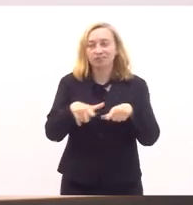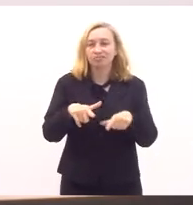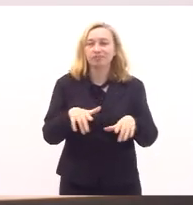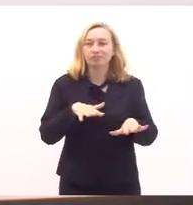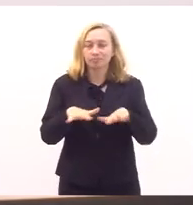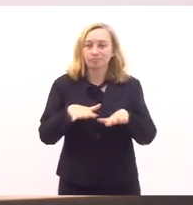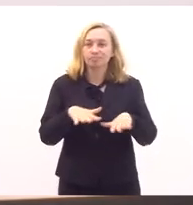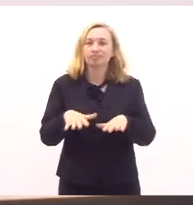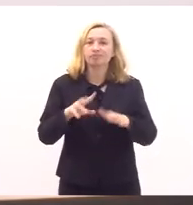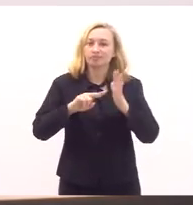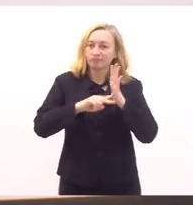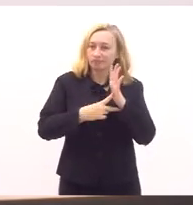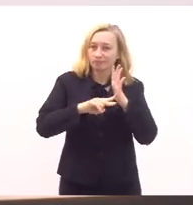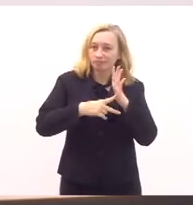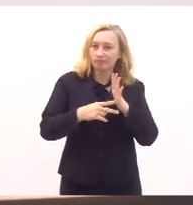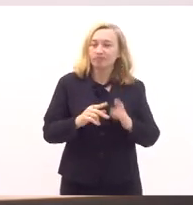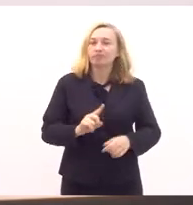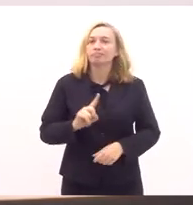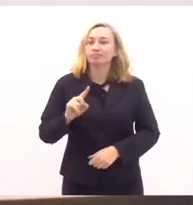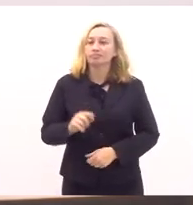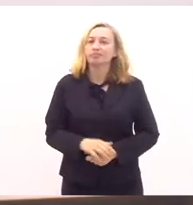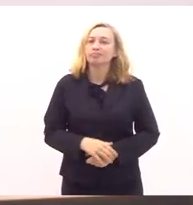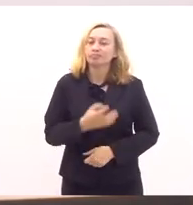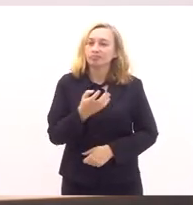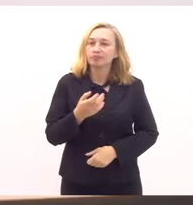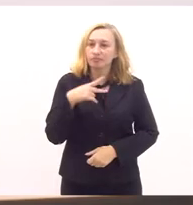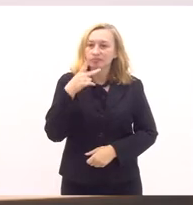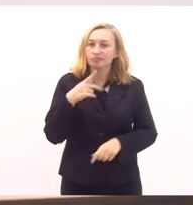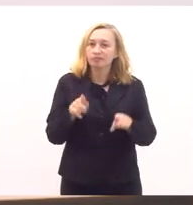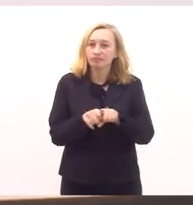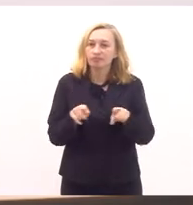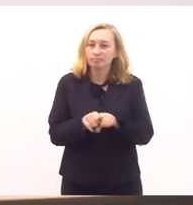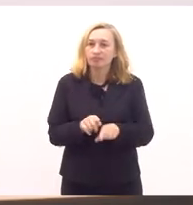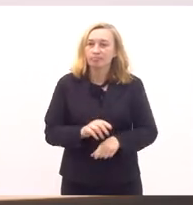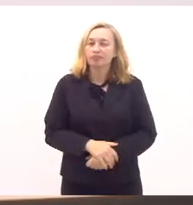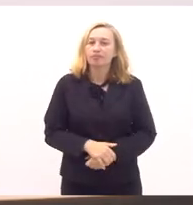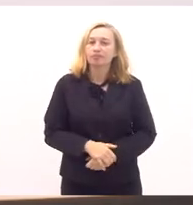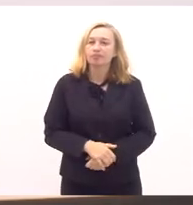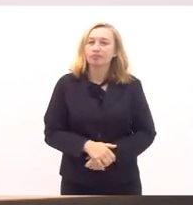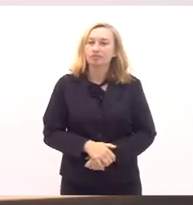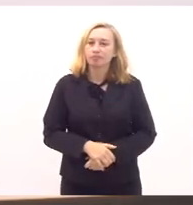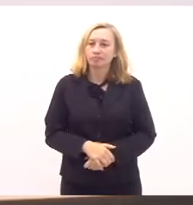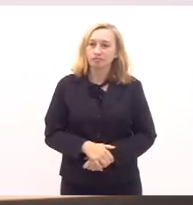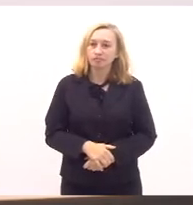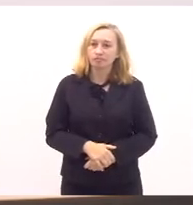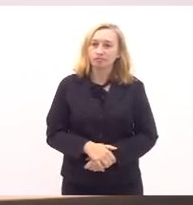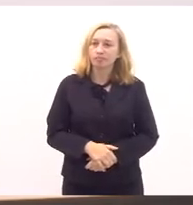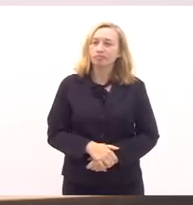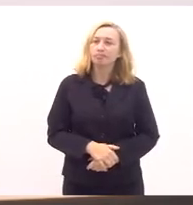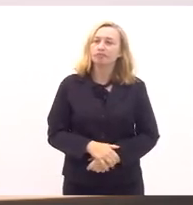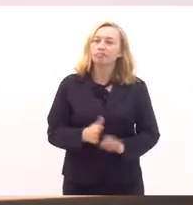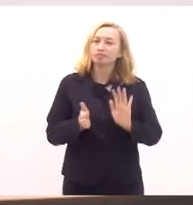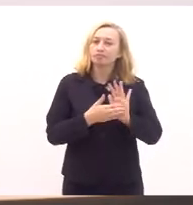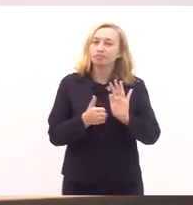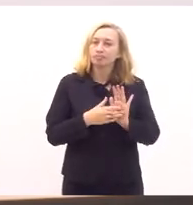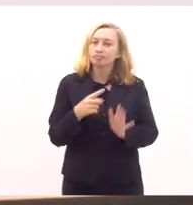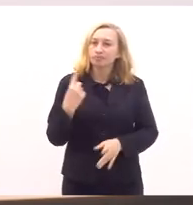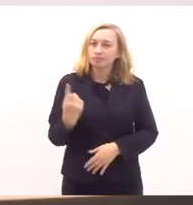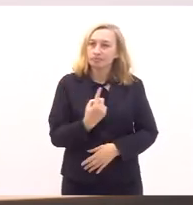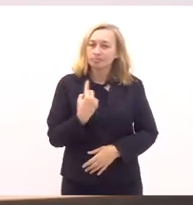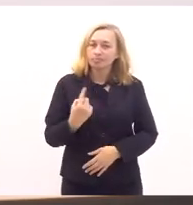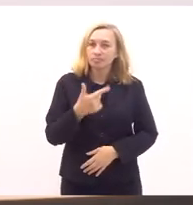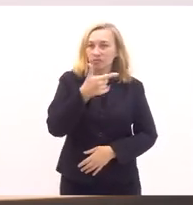movimento sindical. Mais adiante, eu queria destacar também o seguinte. A nossa proposta foi